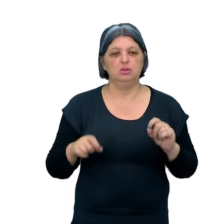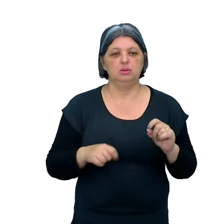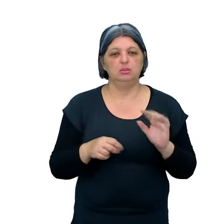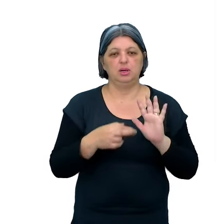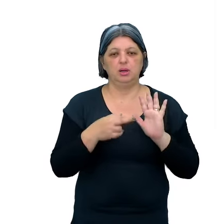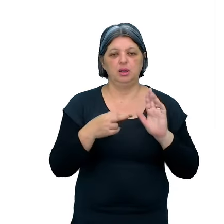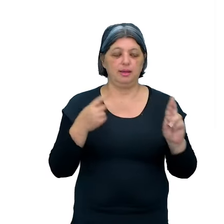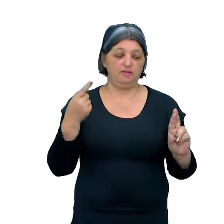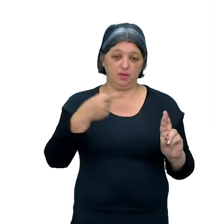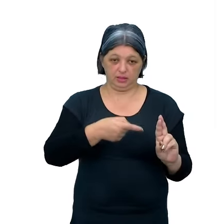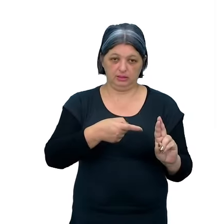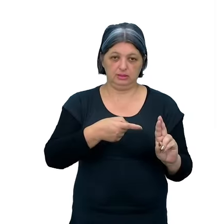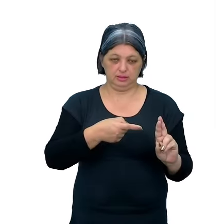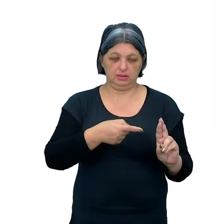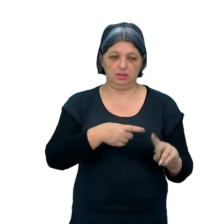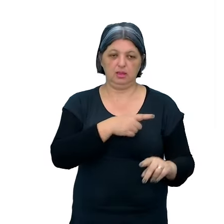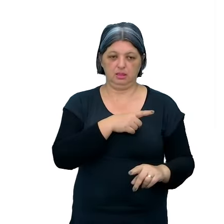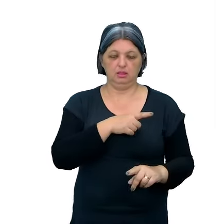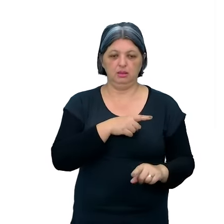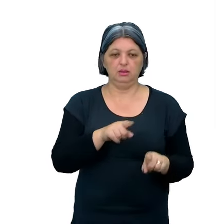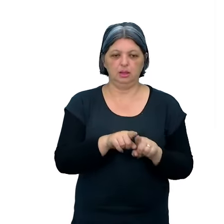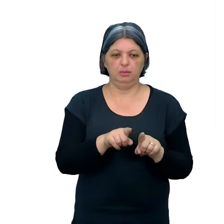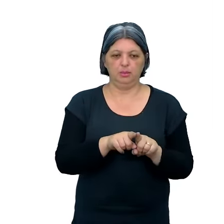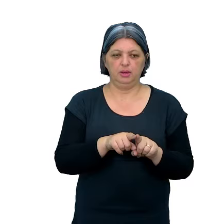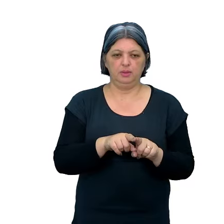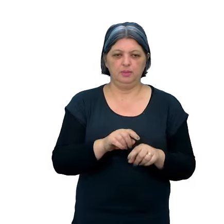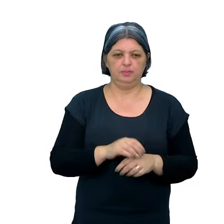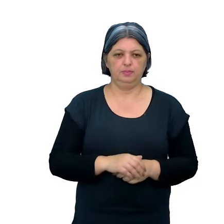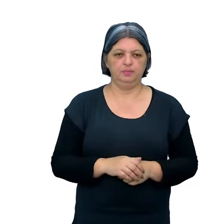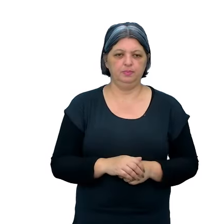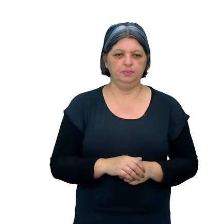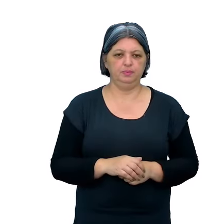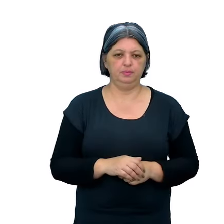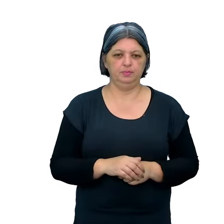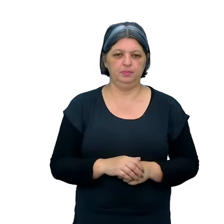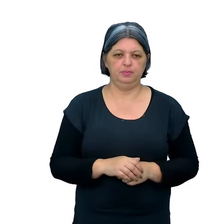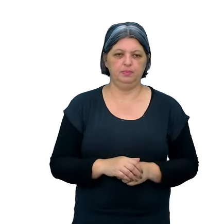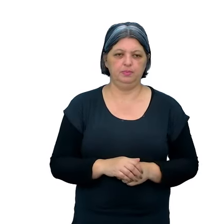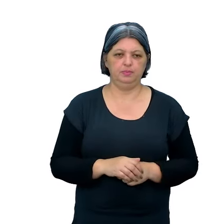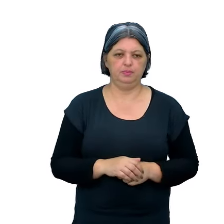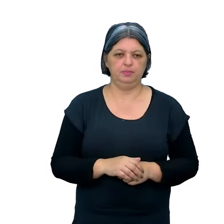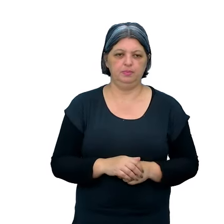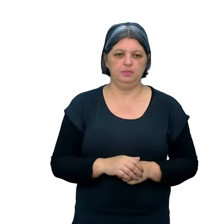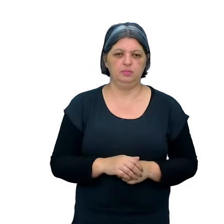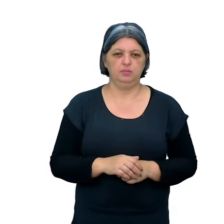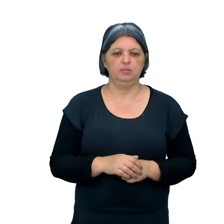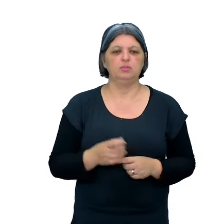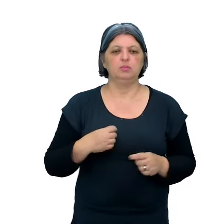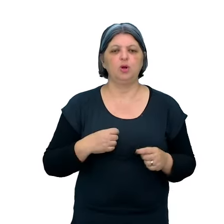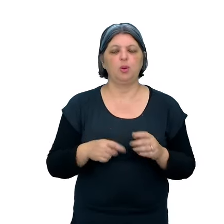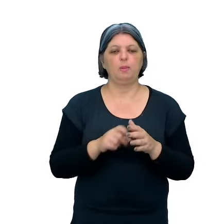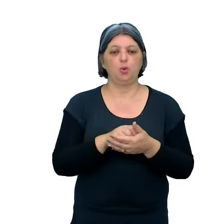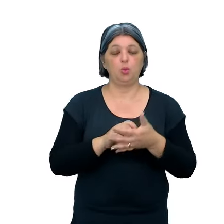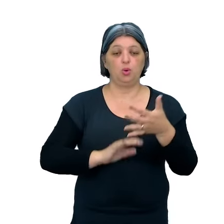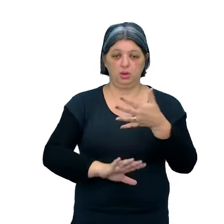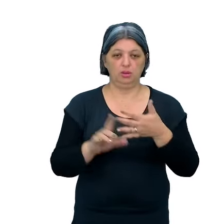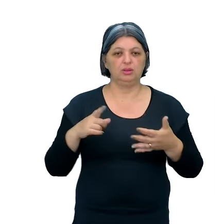referências, né? Inclusive, esse também está dentro do currículo, tá